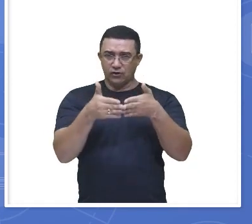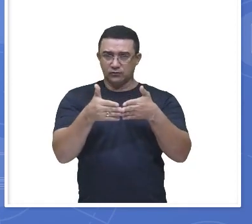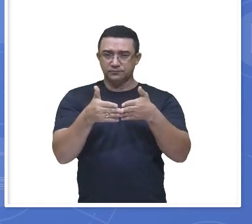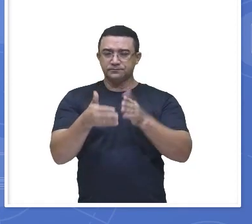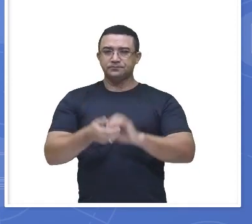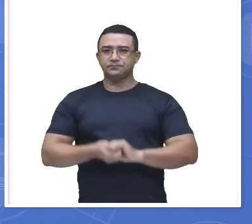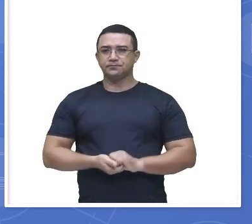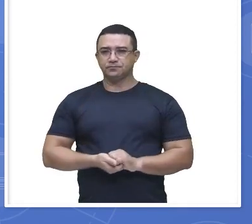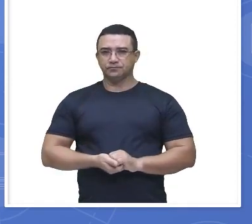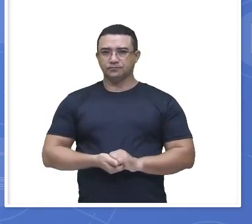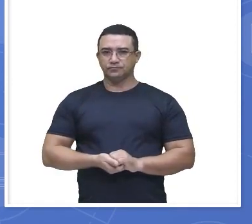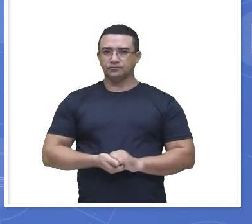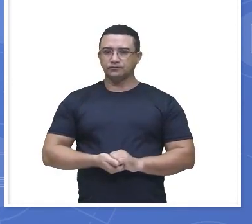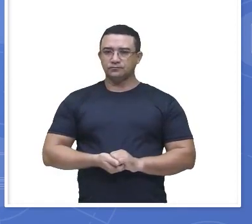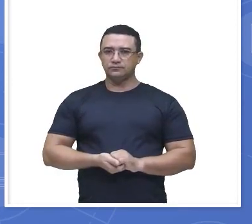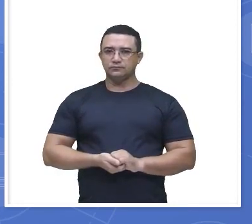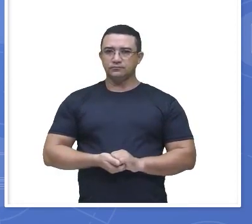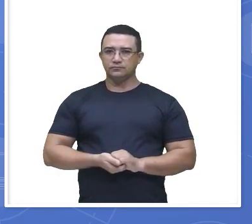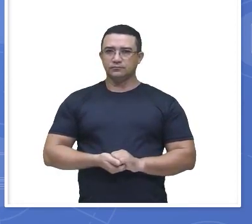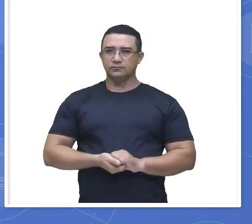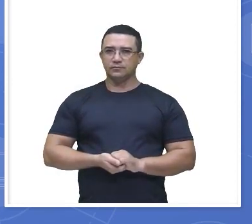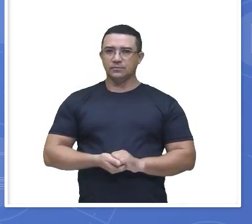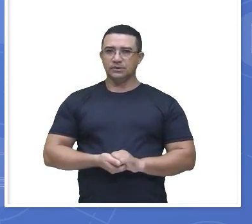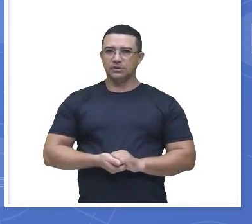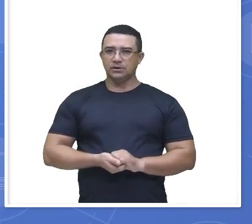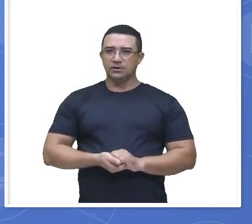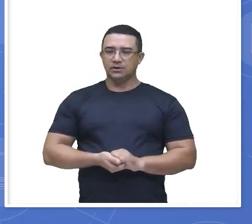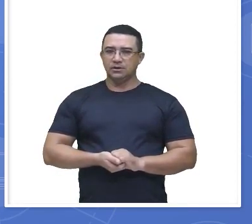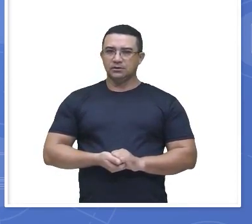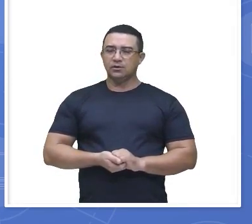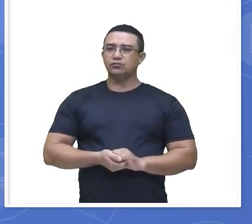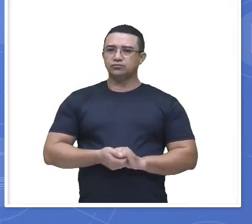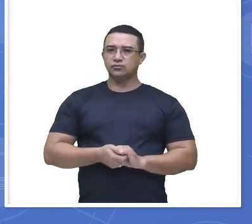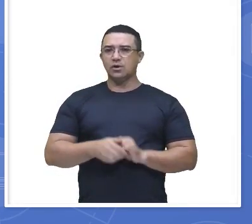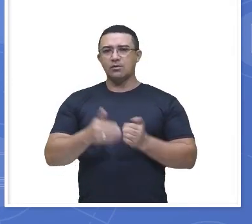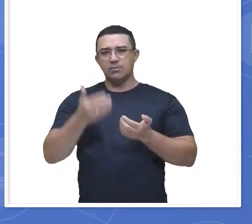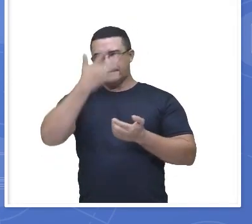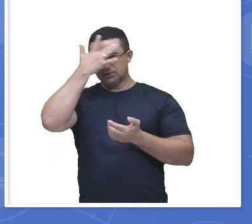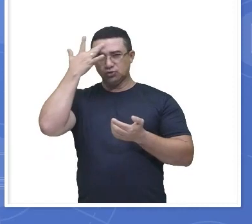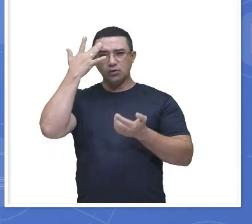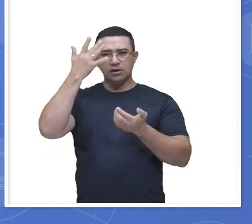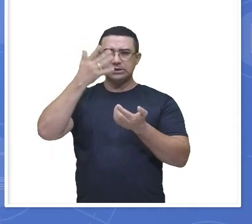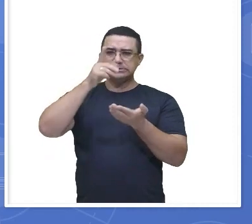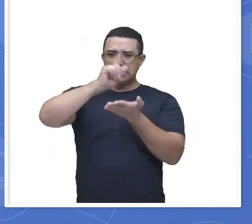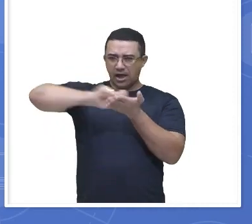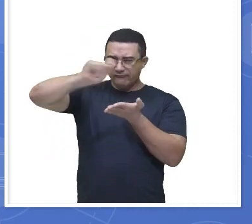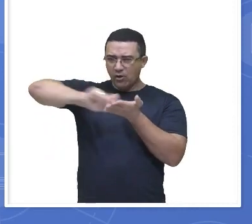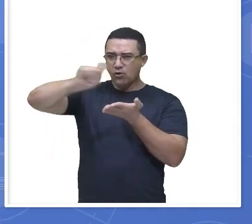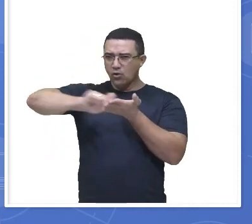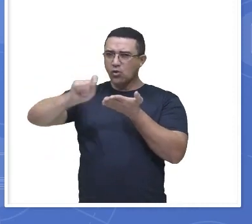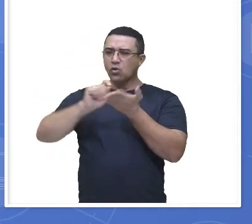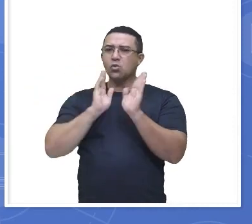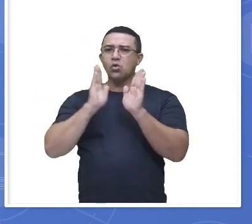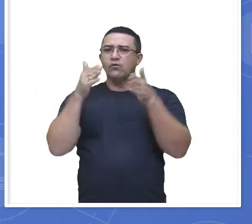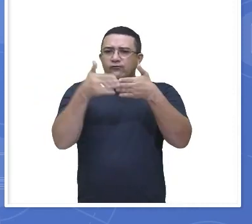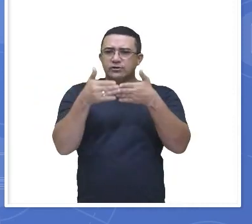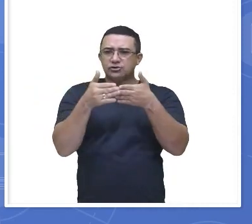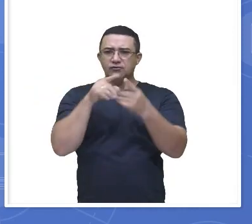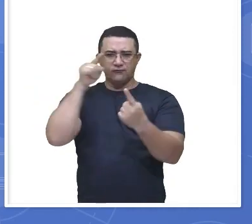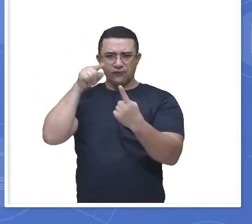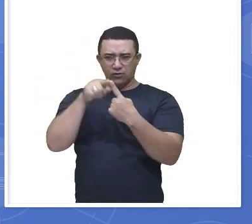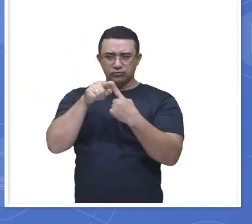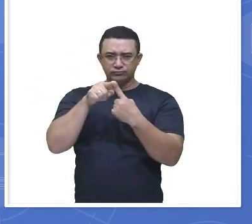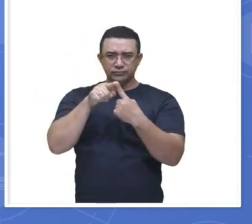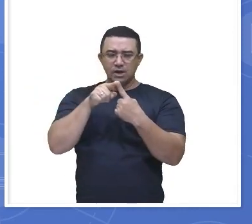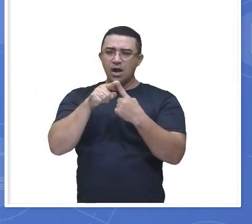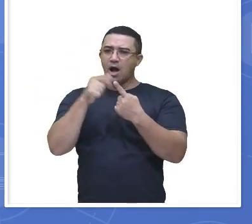ele vai existir porque tem um objetivo, tem uma finalidade, alguém o escreveu para isso. E aí, vocês trouxeram, por exemplo,